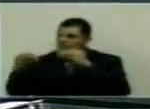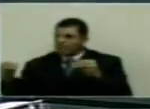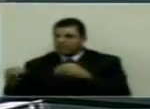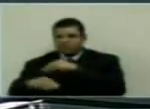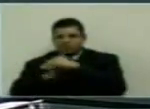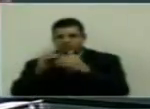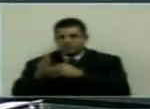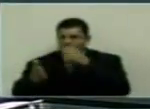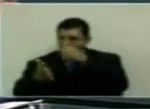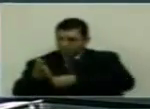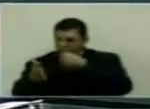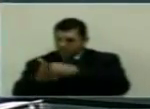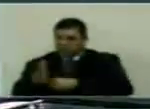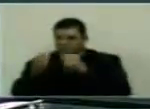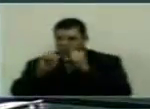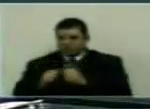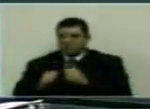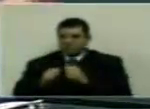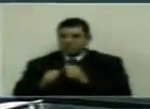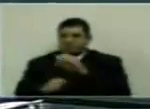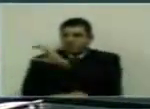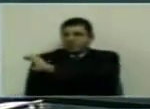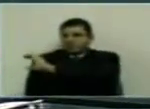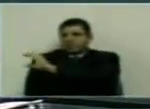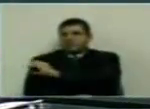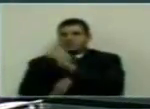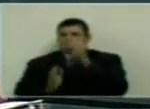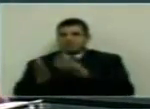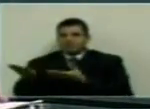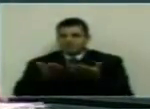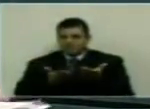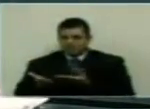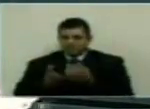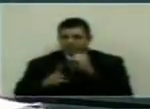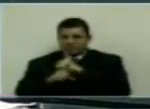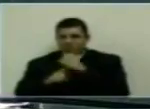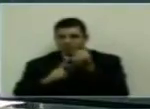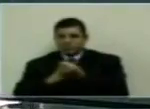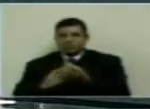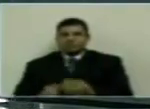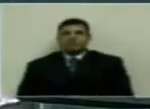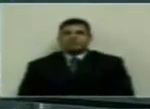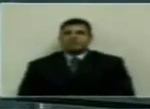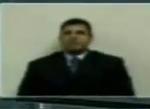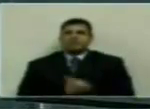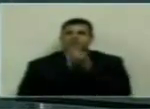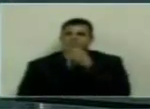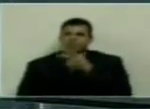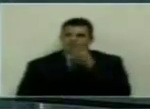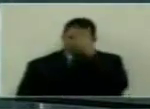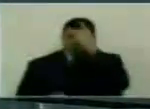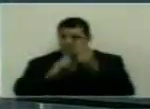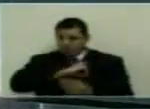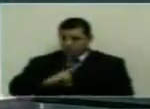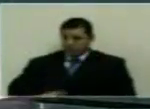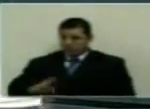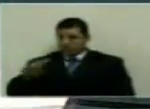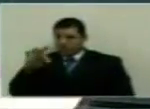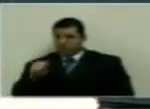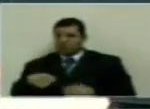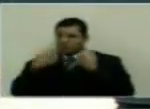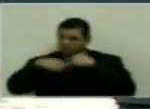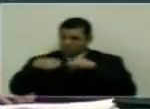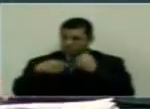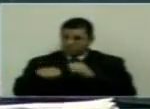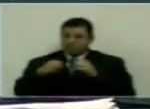todos os esforços que podiam ser empreendidos pela Comissão de Gestão e Serviços Públicos. Deputado Marco Rota, nós precisamos